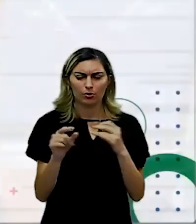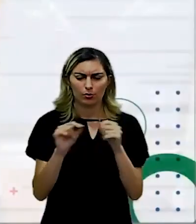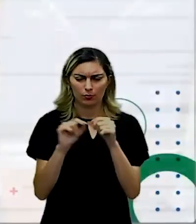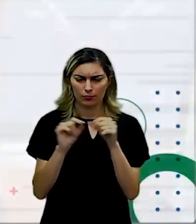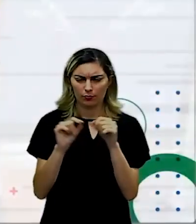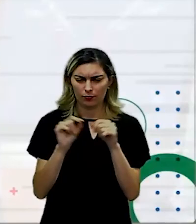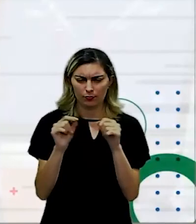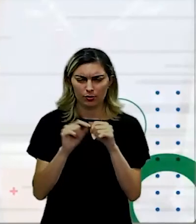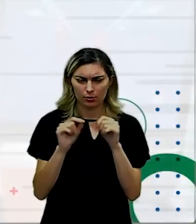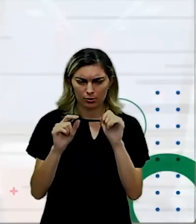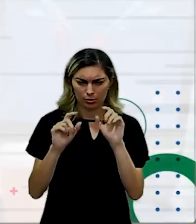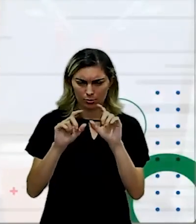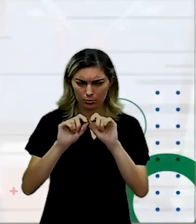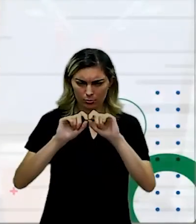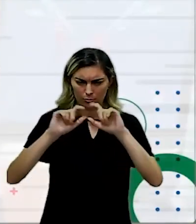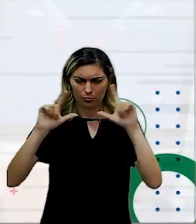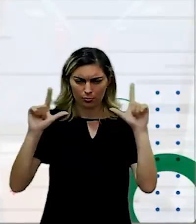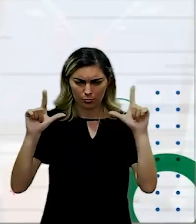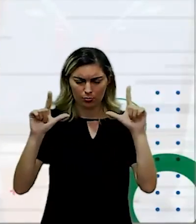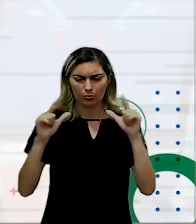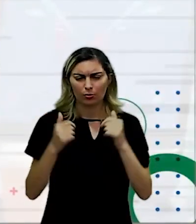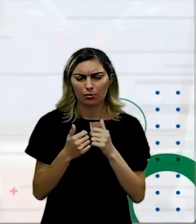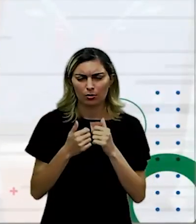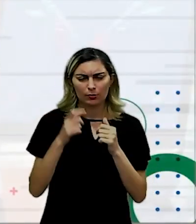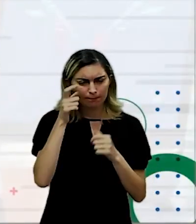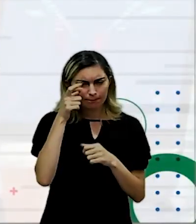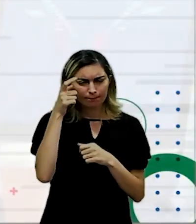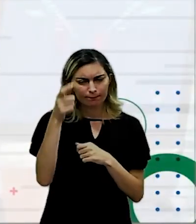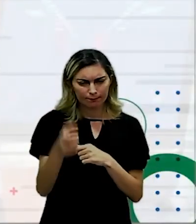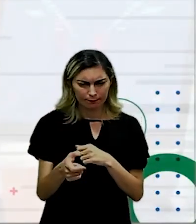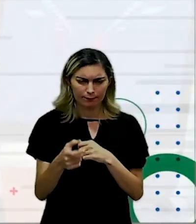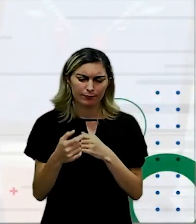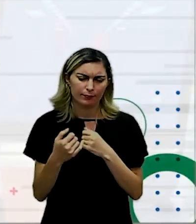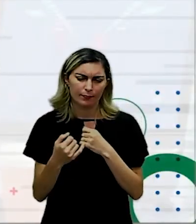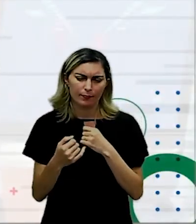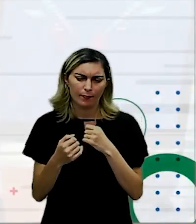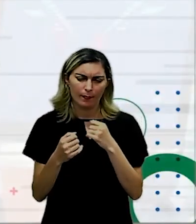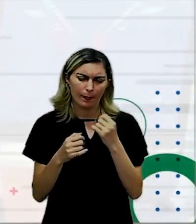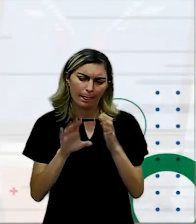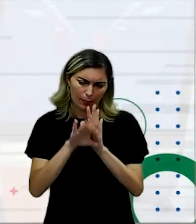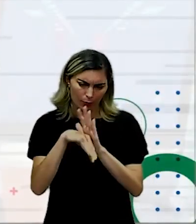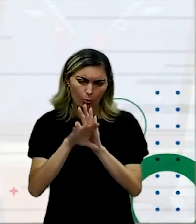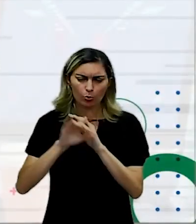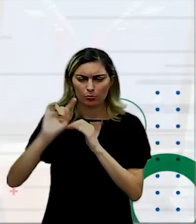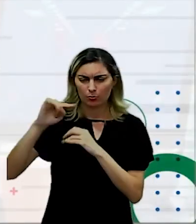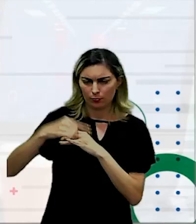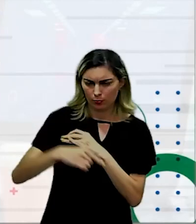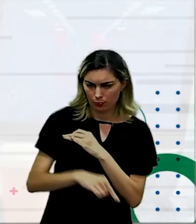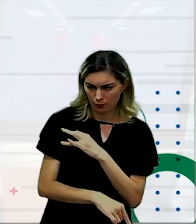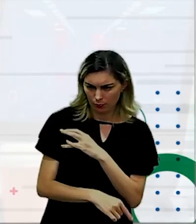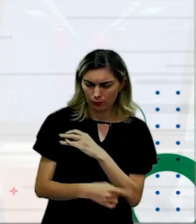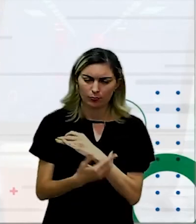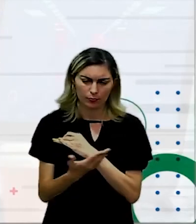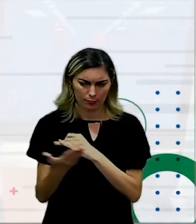vídeo dentro do Figma. É bem interessante para brincar com o conceito de profundidade, né?